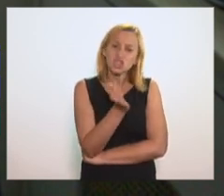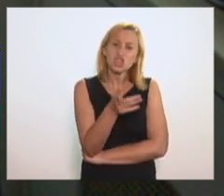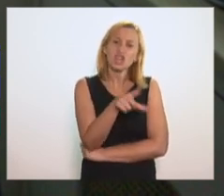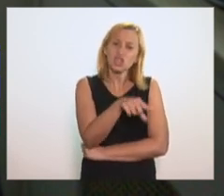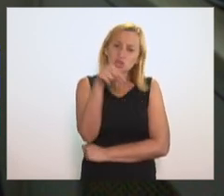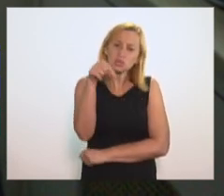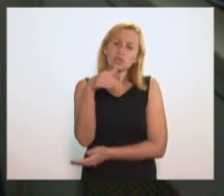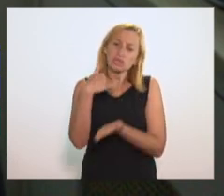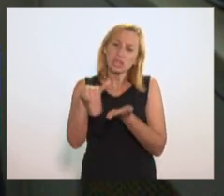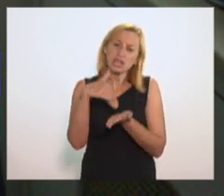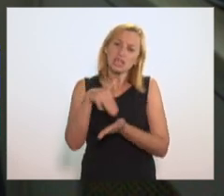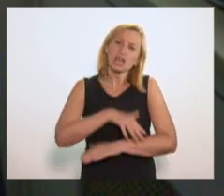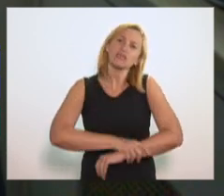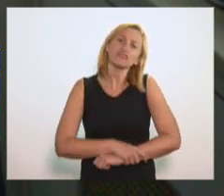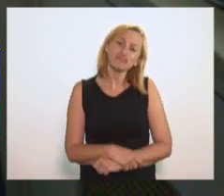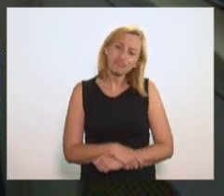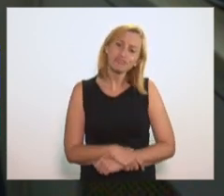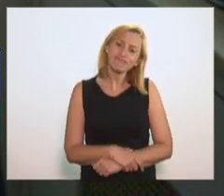secretário